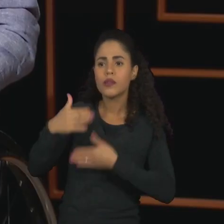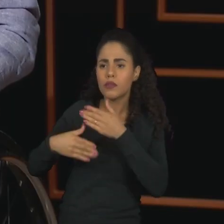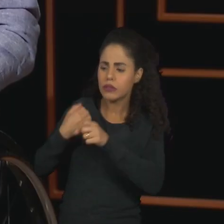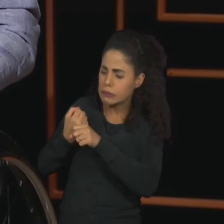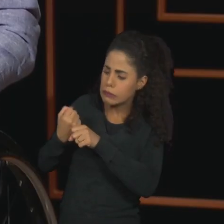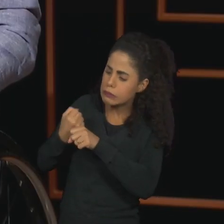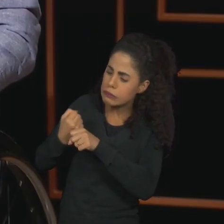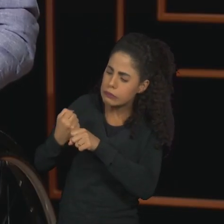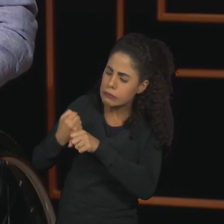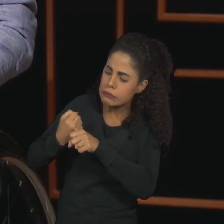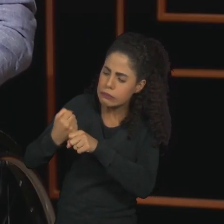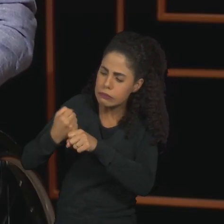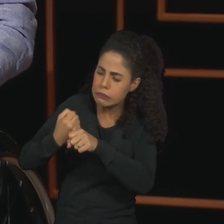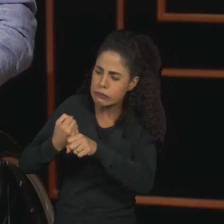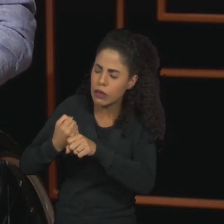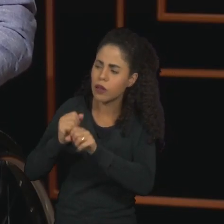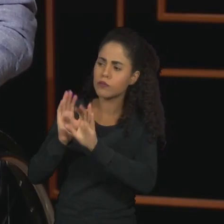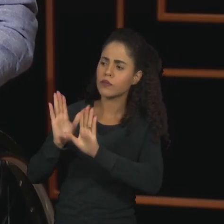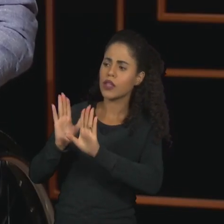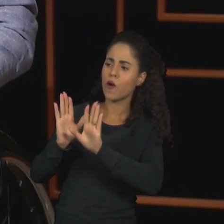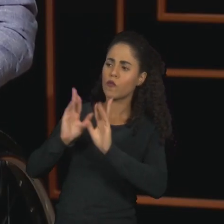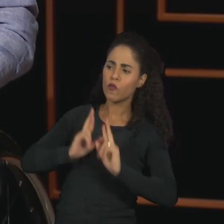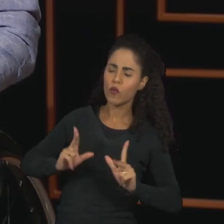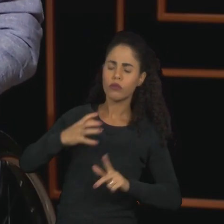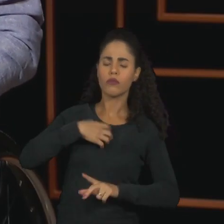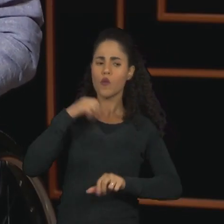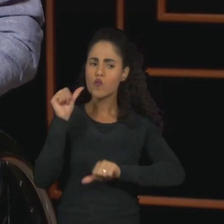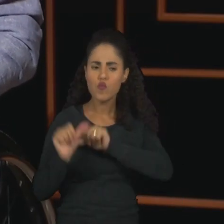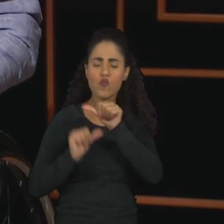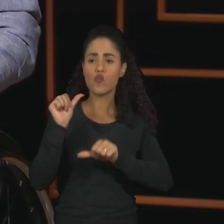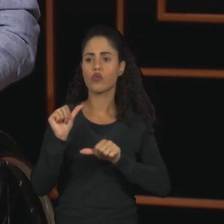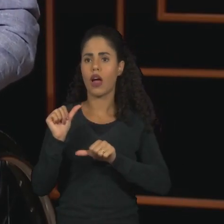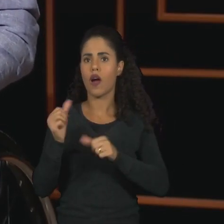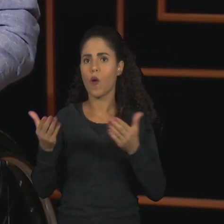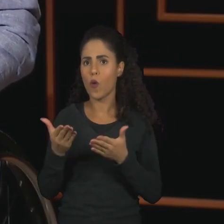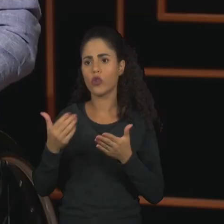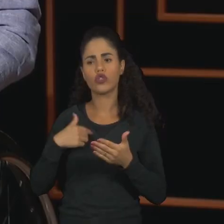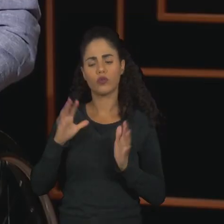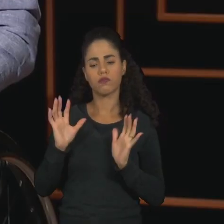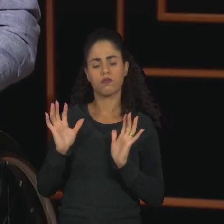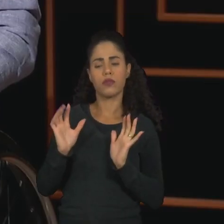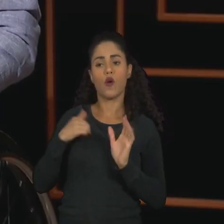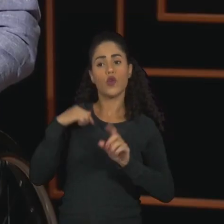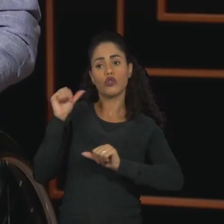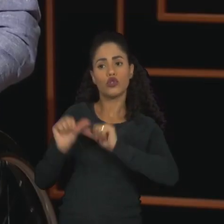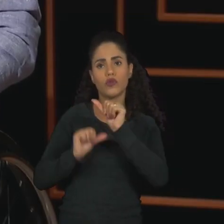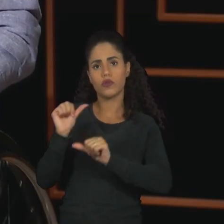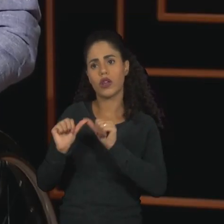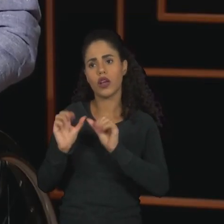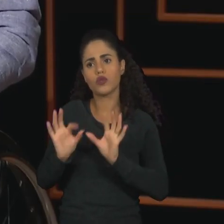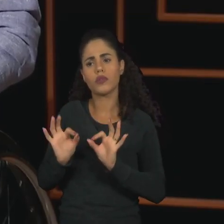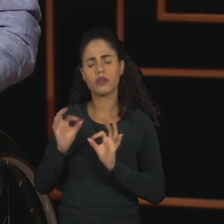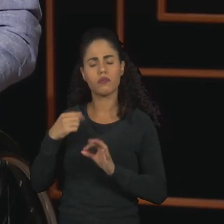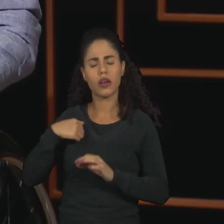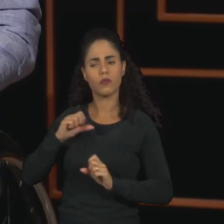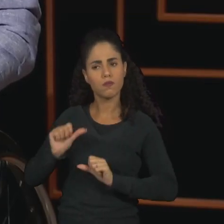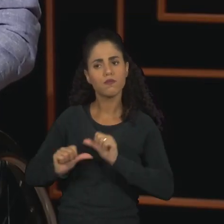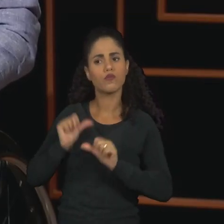anos eu larguei essa postura e critico essa postura hoje, de forma muito